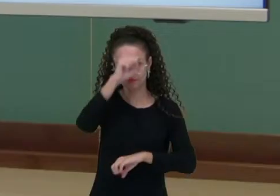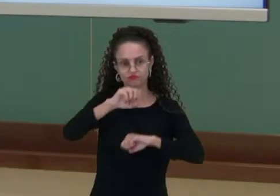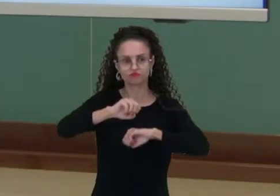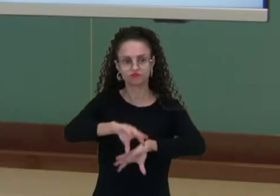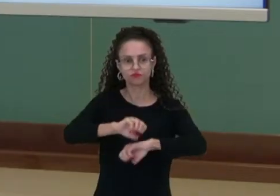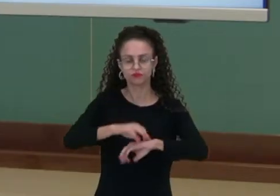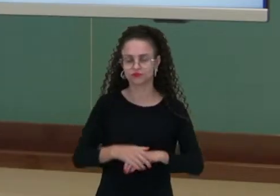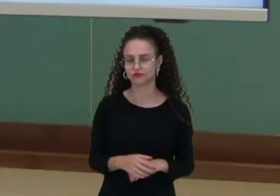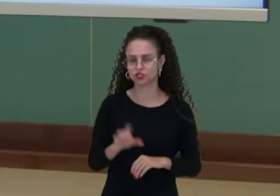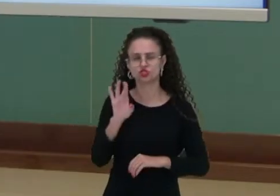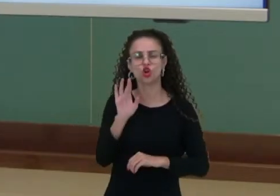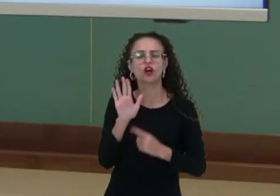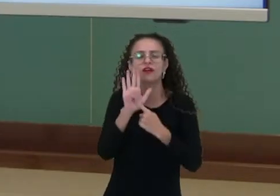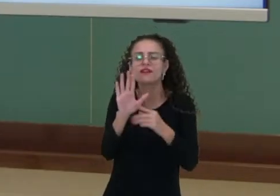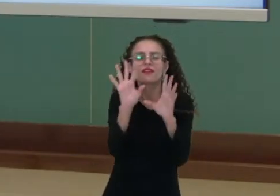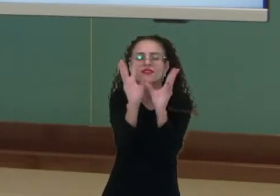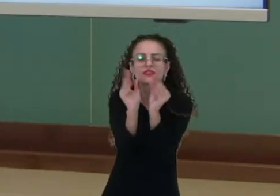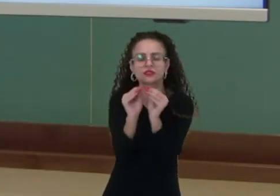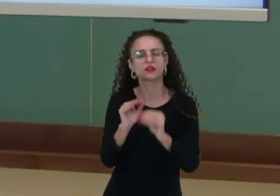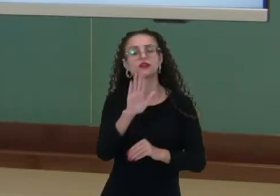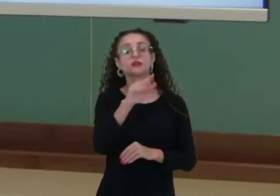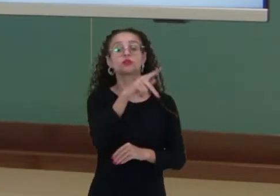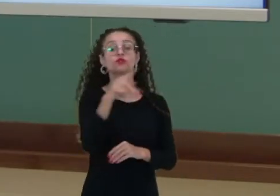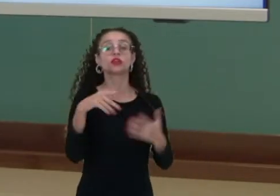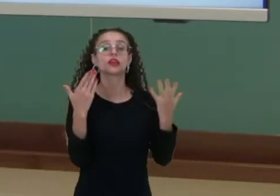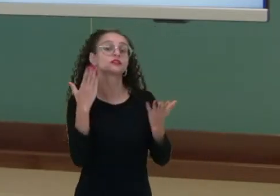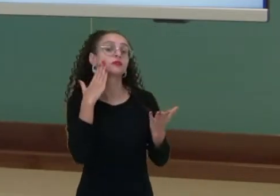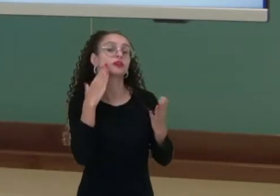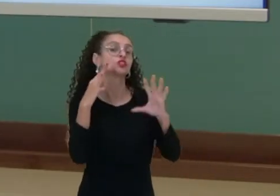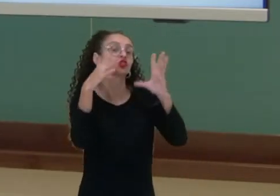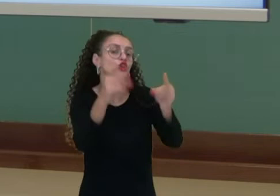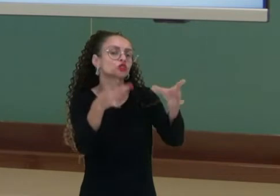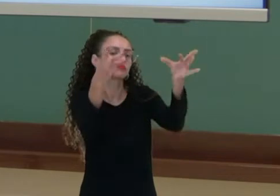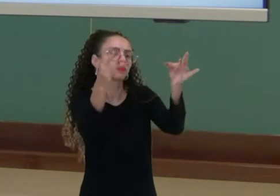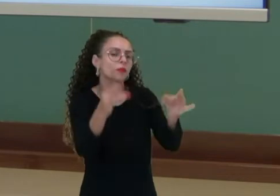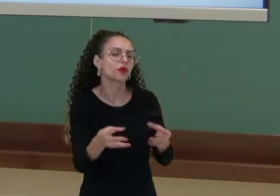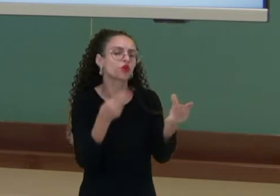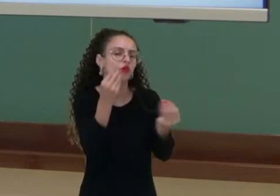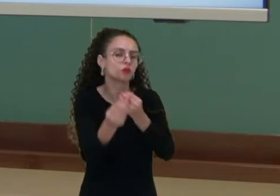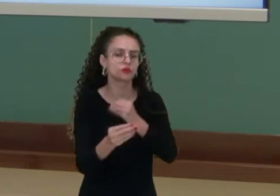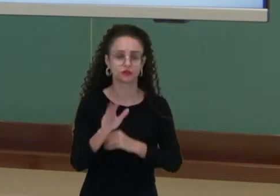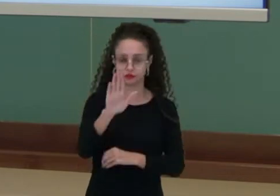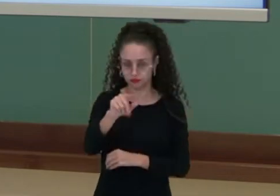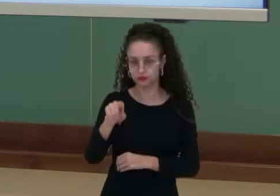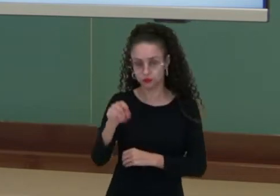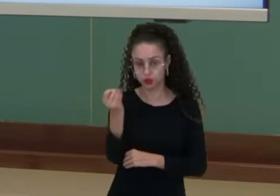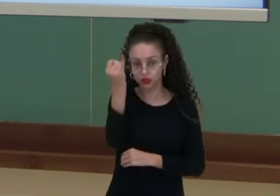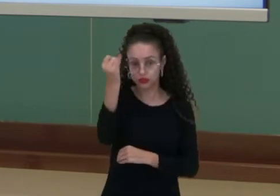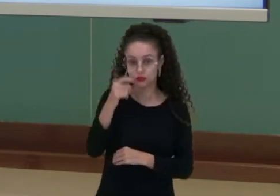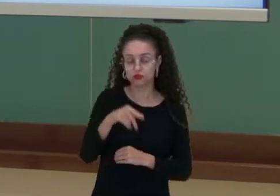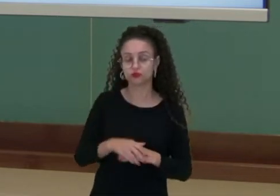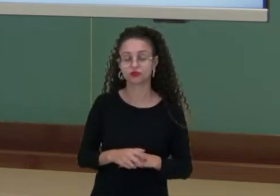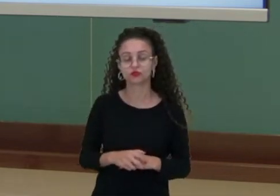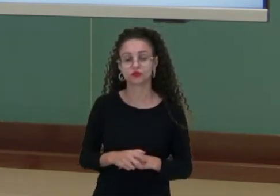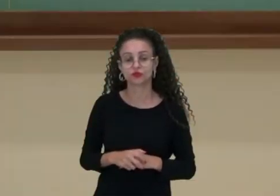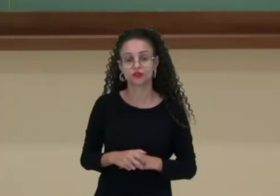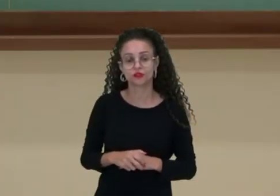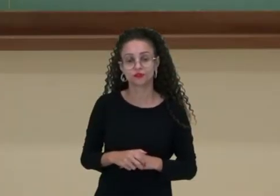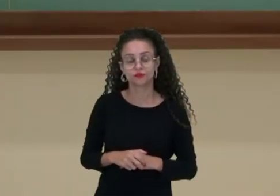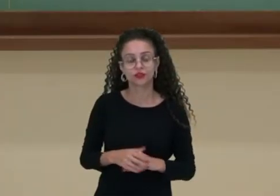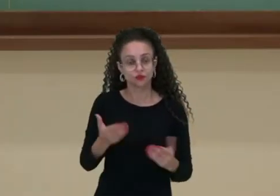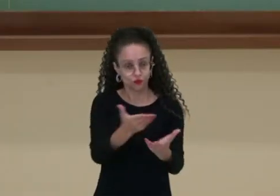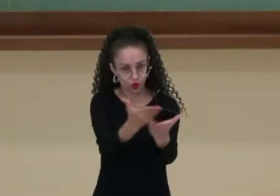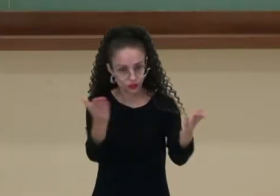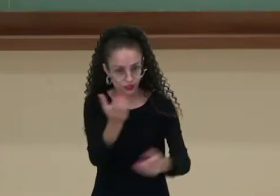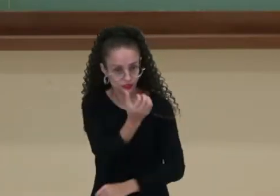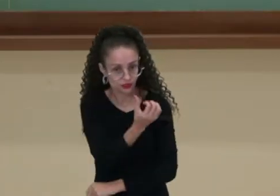só alguns deles. Mas, professor, eu queria saber de todos. Como é que eu faço? Isso é muito importante. Galerinha do